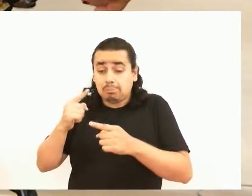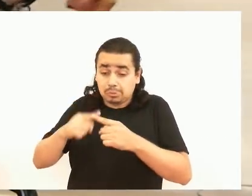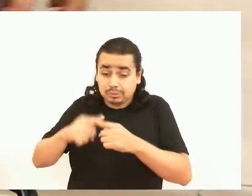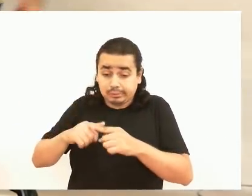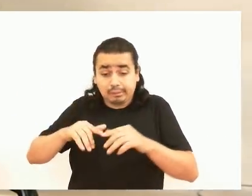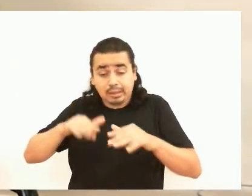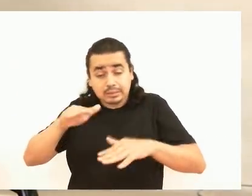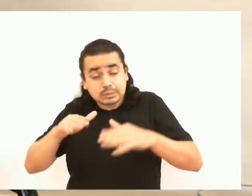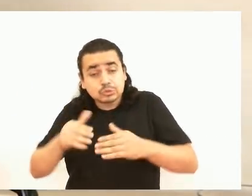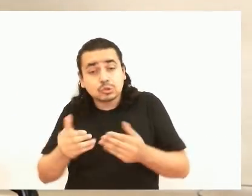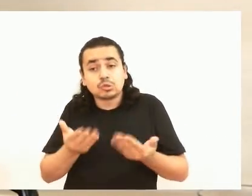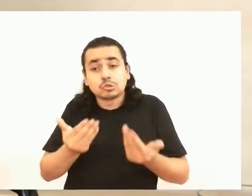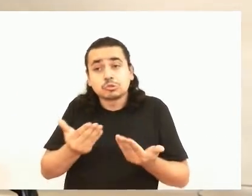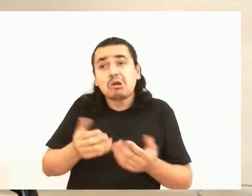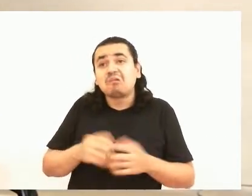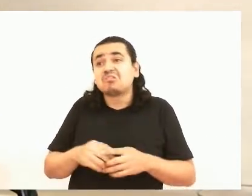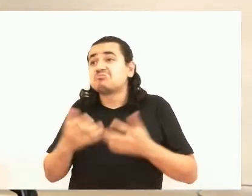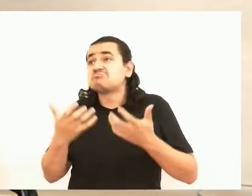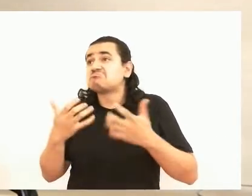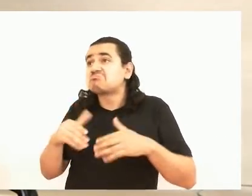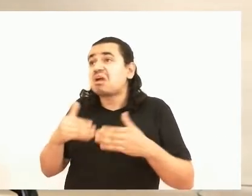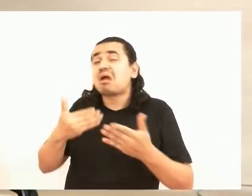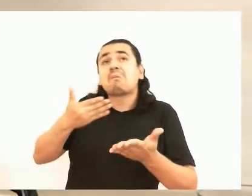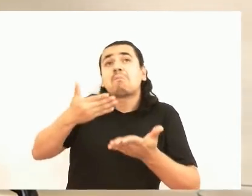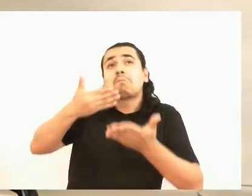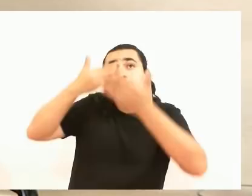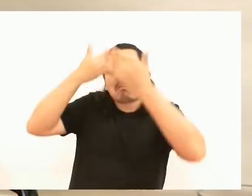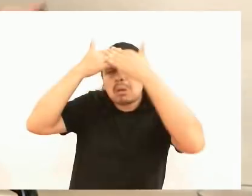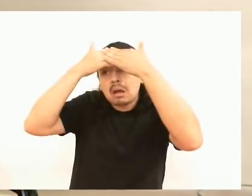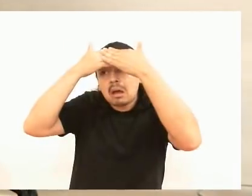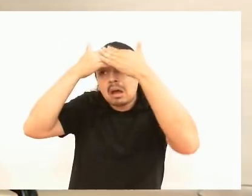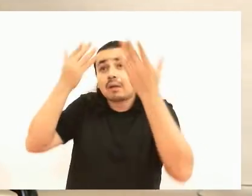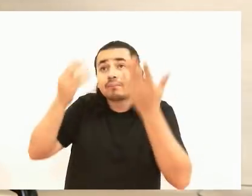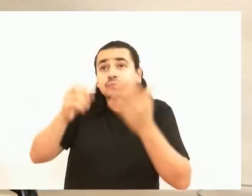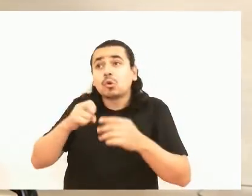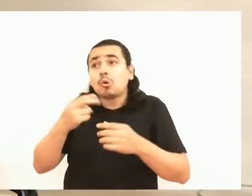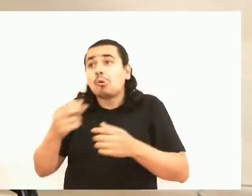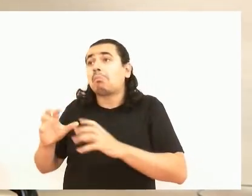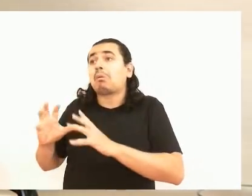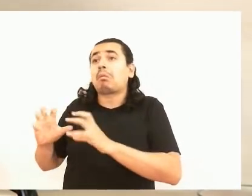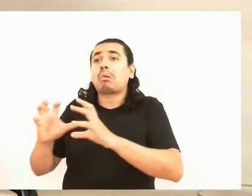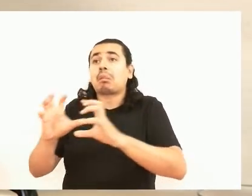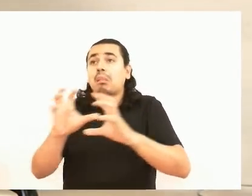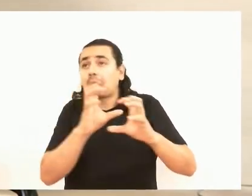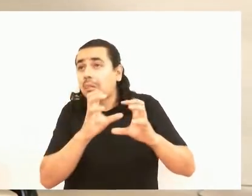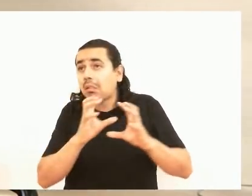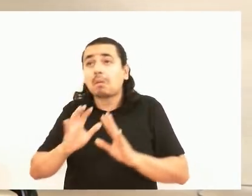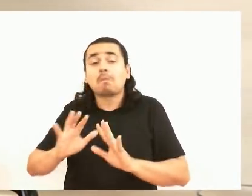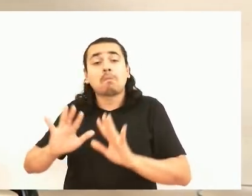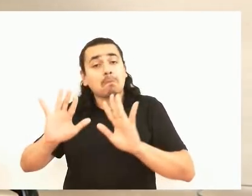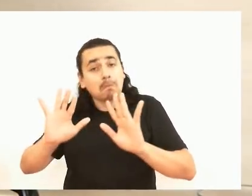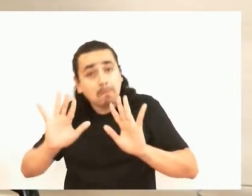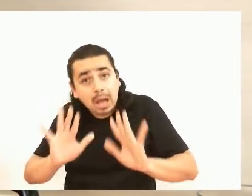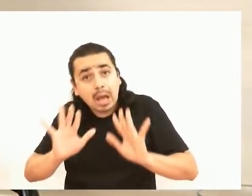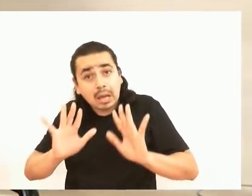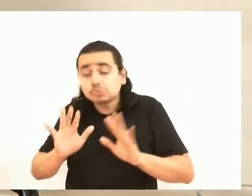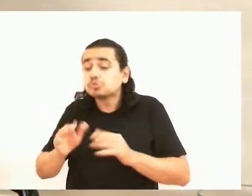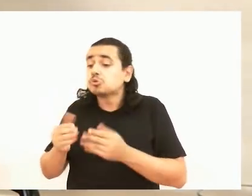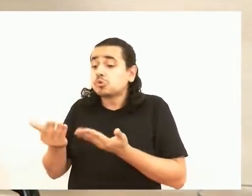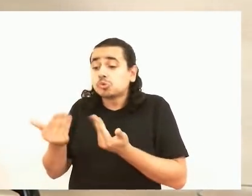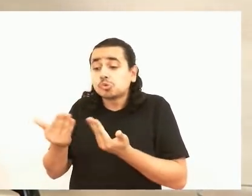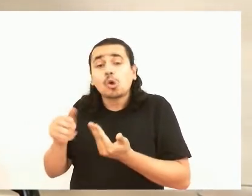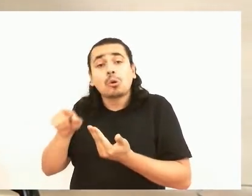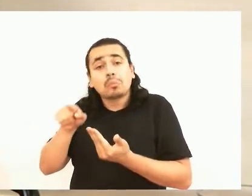nesse lugar ele não quer ele é fechado ele é conflituoso e é isso só que o adolescente